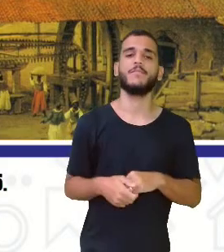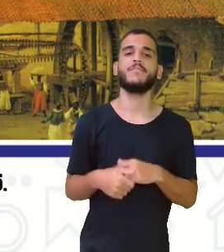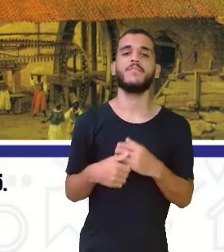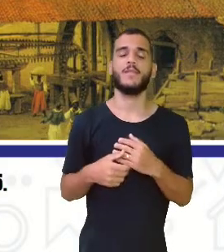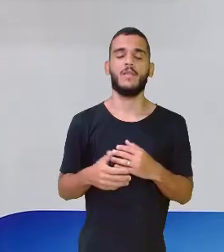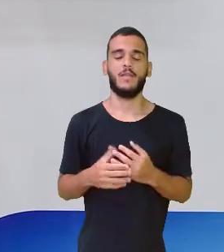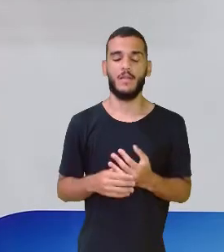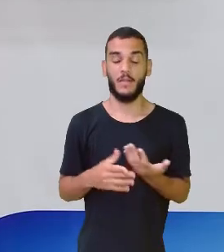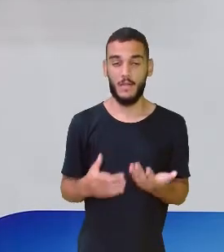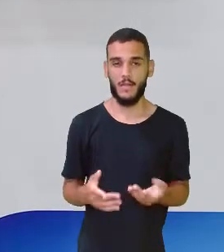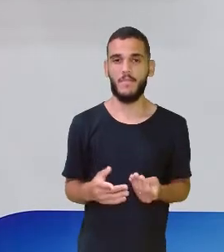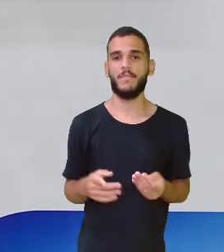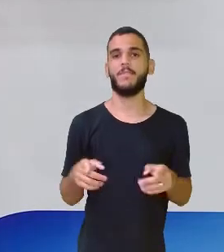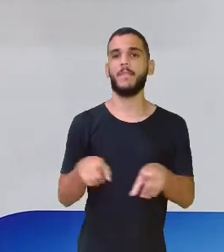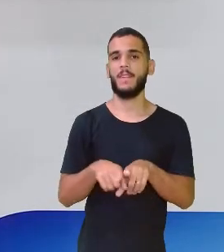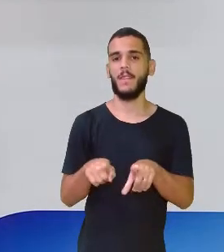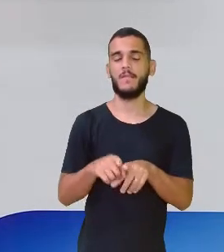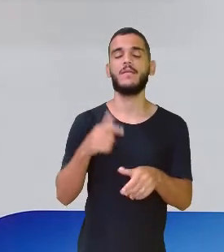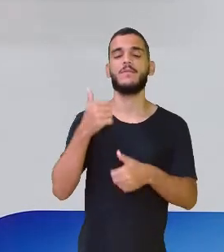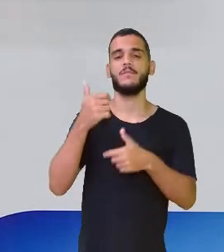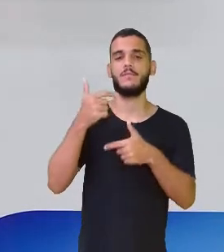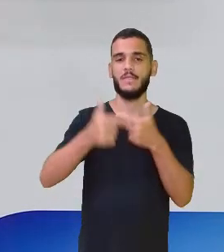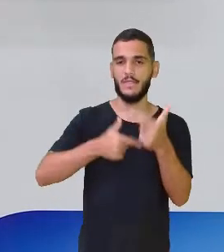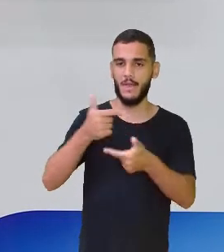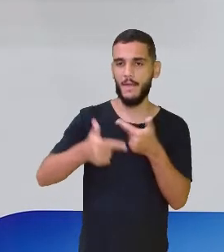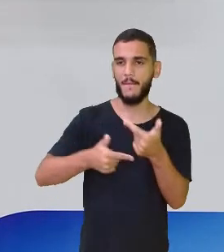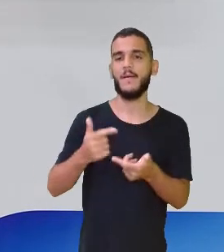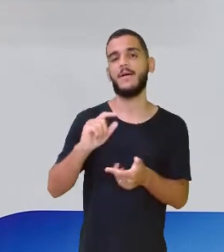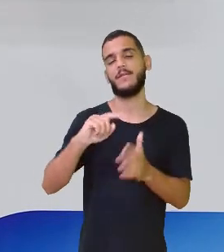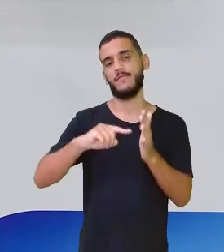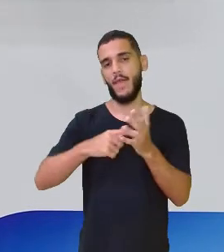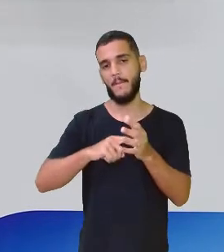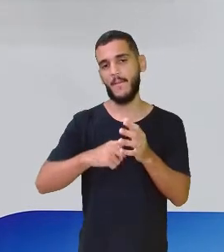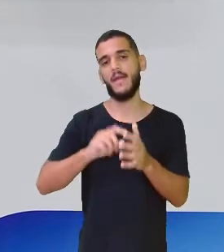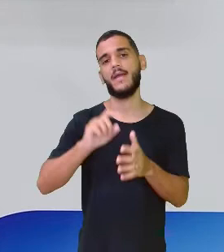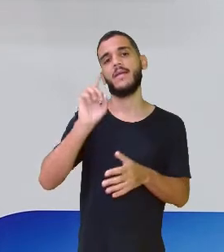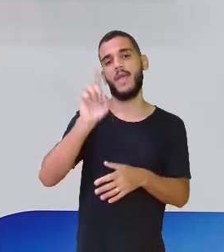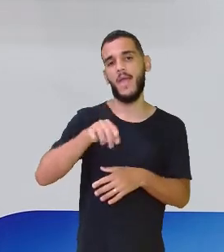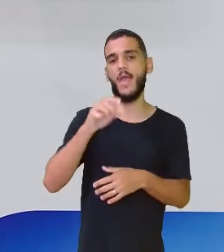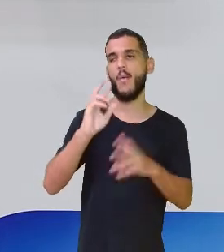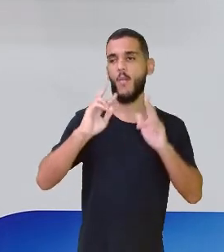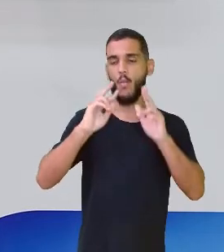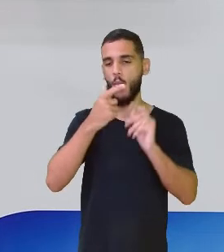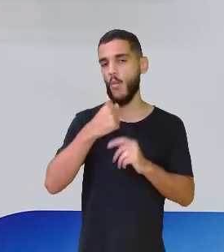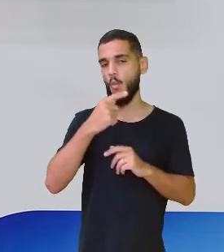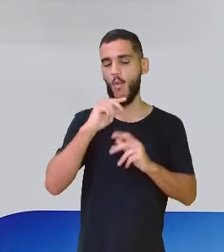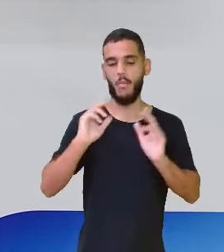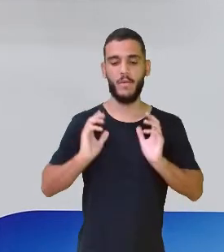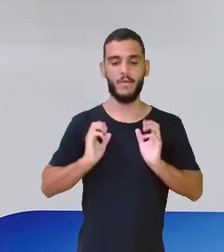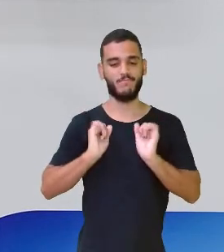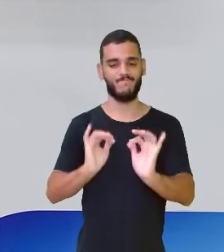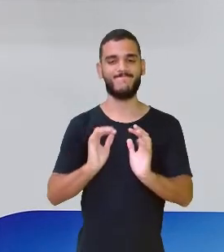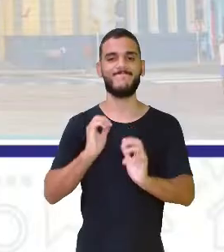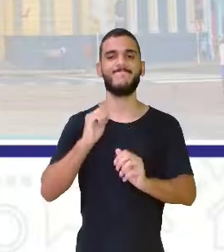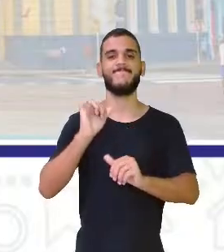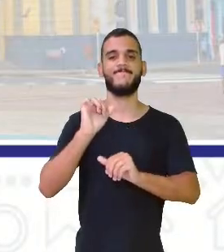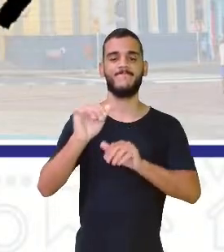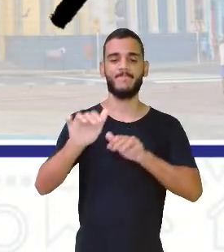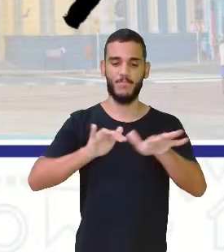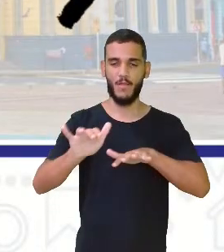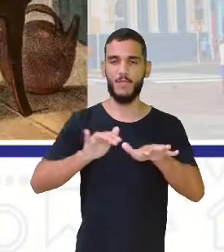será humana ou animal, mas a gente vai falar sobre isso. Então, outra imagem,